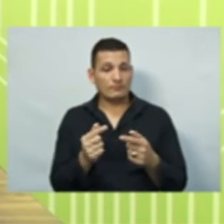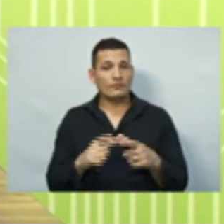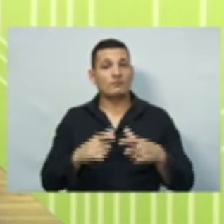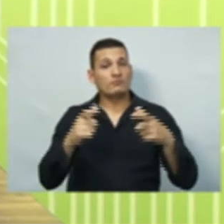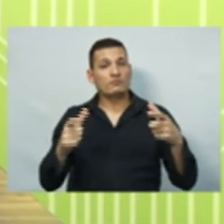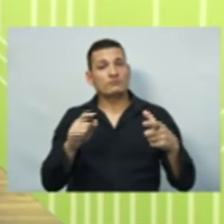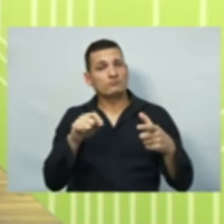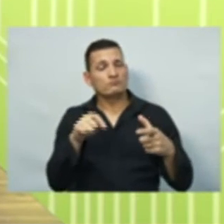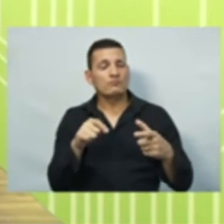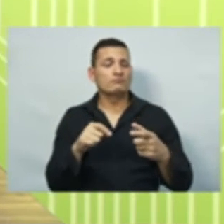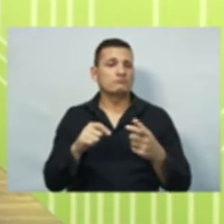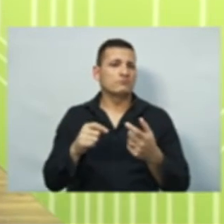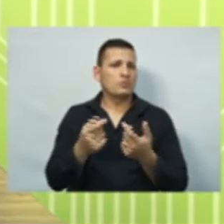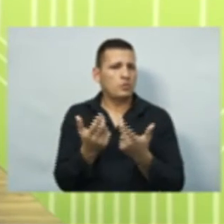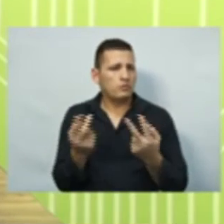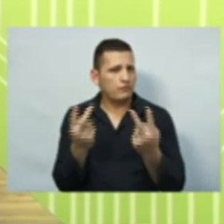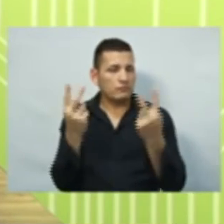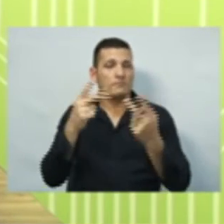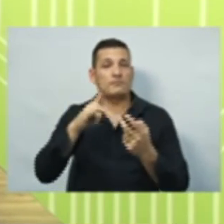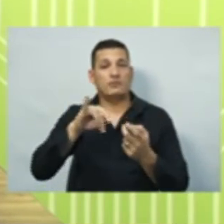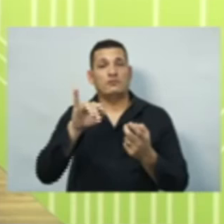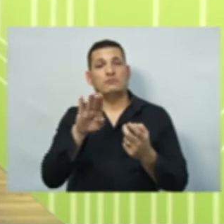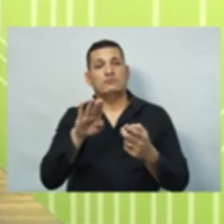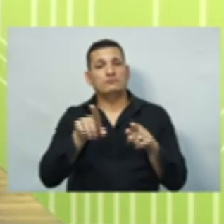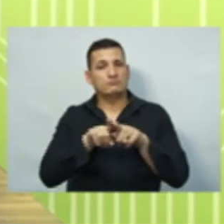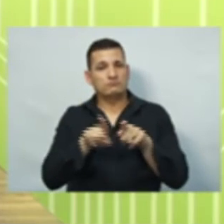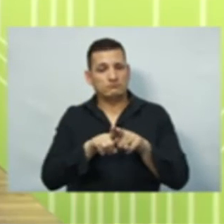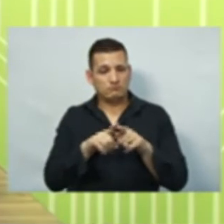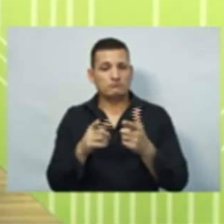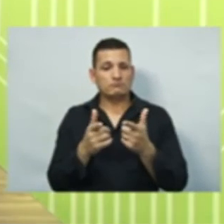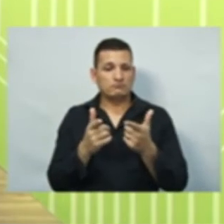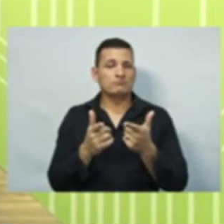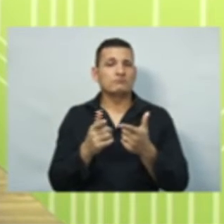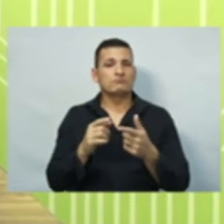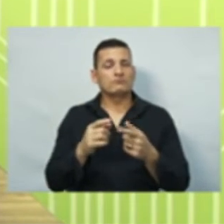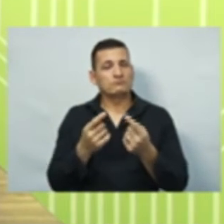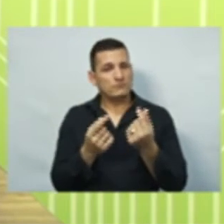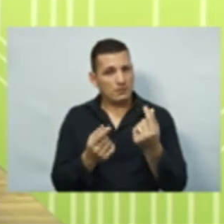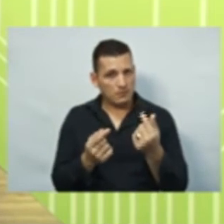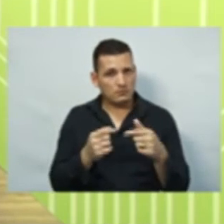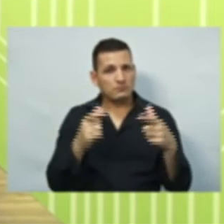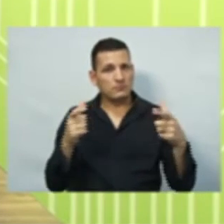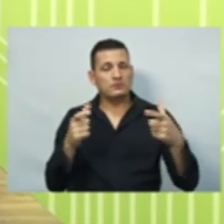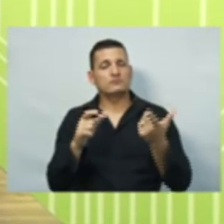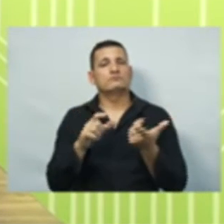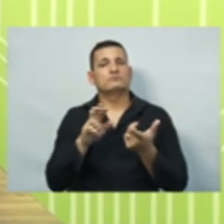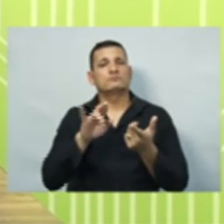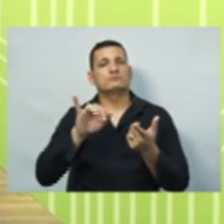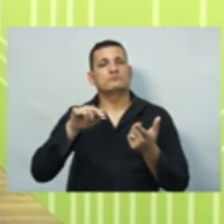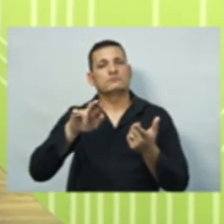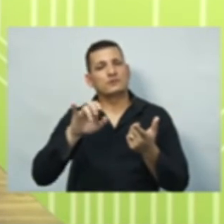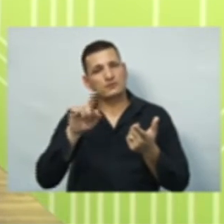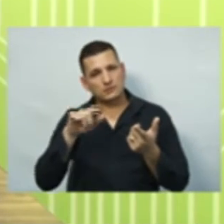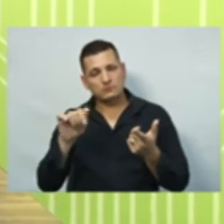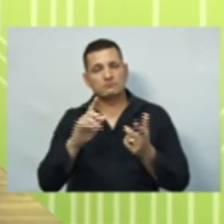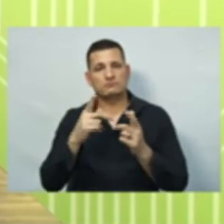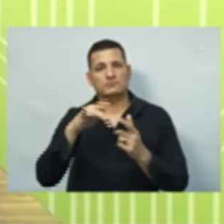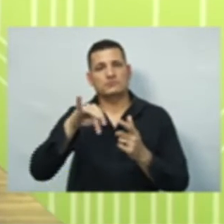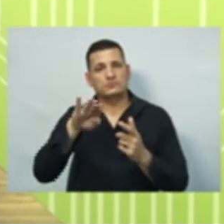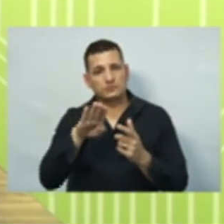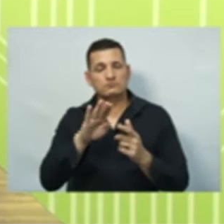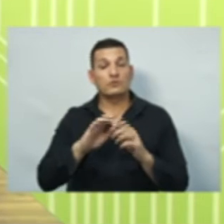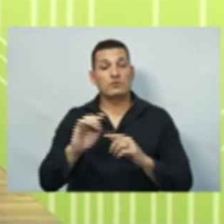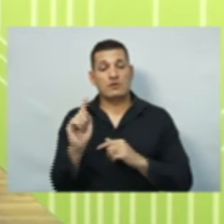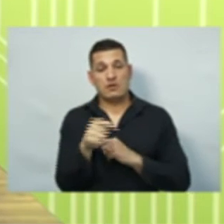de riqueza, o aumento do PIB, que todos esses são sinônimos, tá, gente? A gente aumenta a renda quando aumenta a riqueza e quando aumenta o PIB. Quando